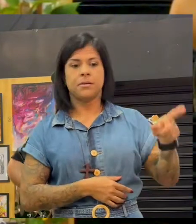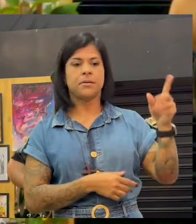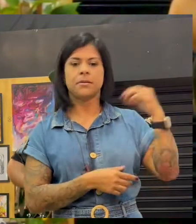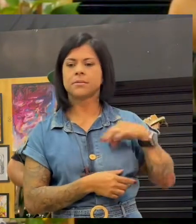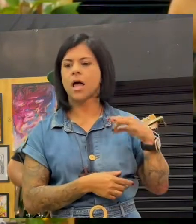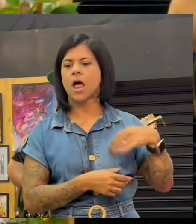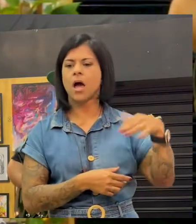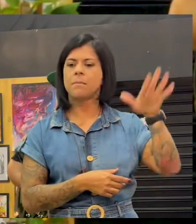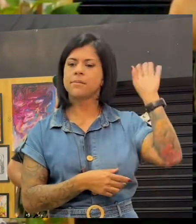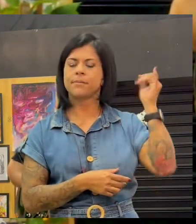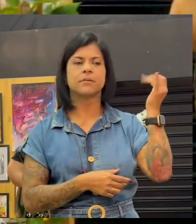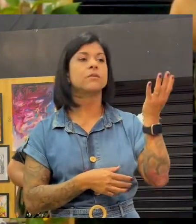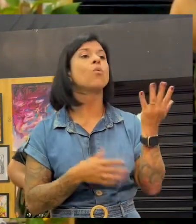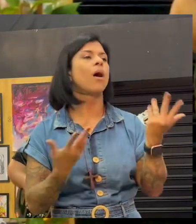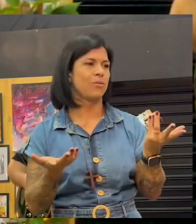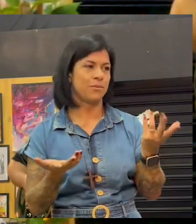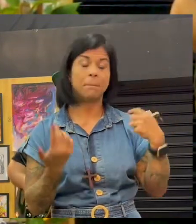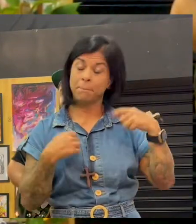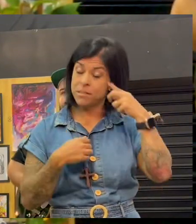Eu quero orar por você.